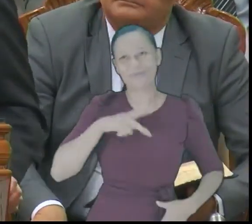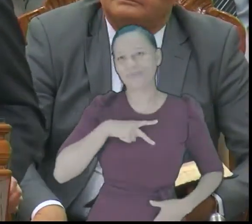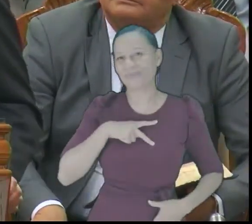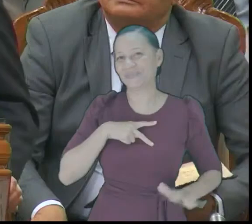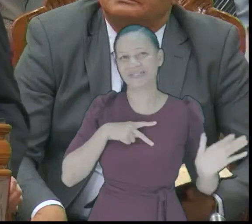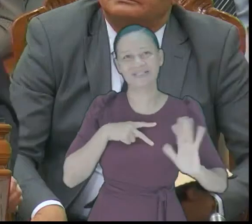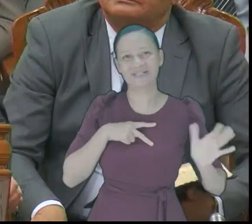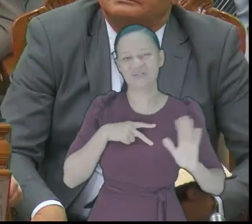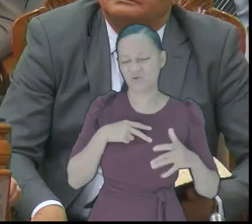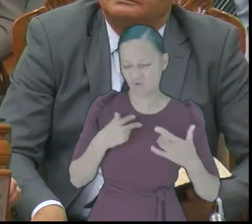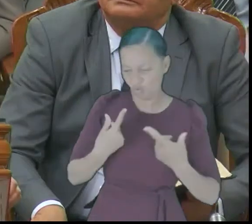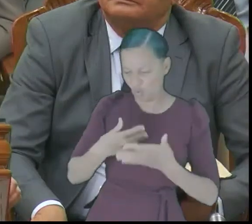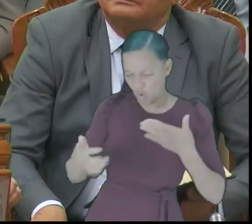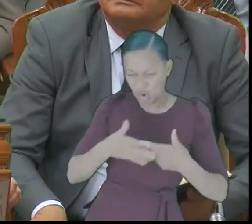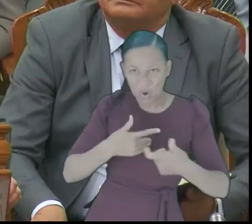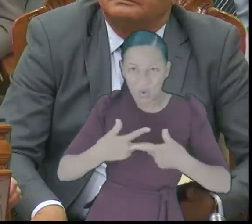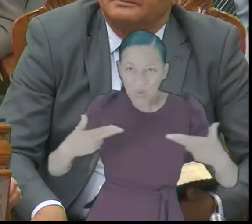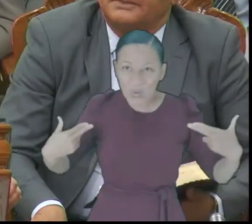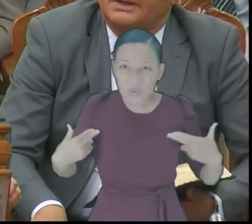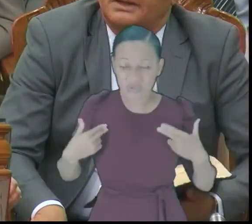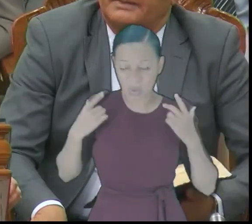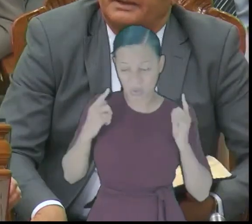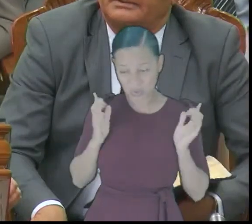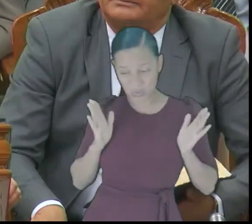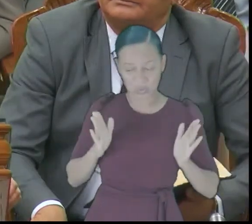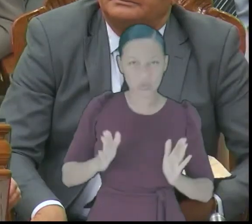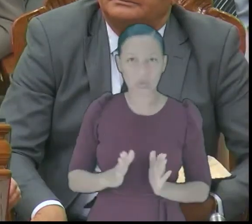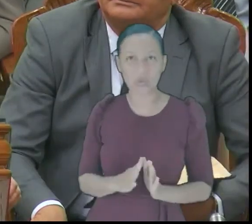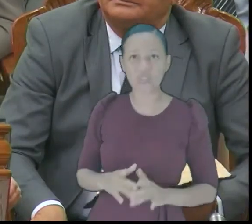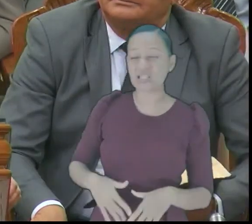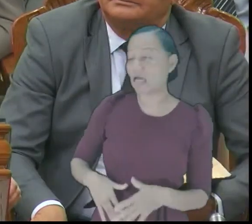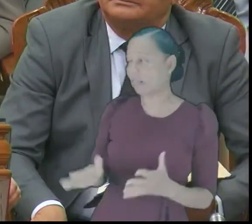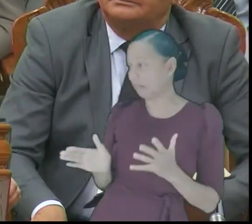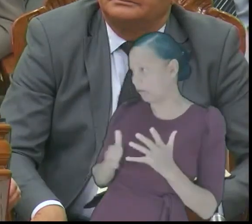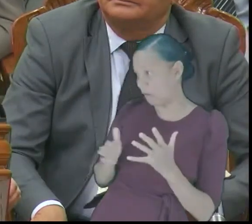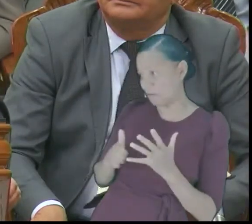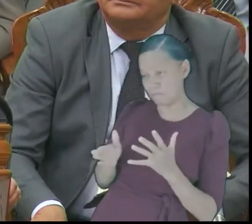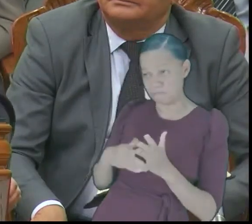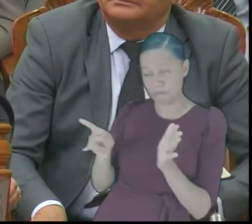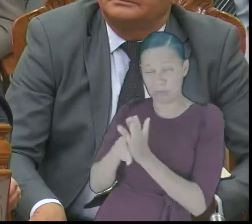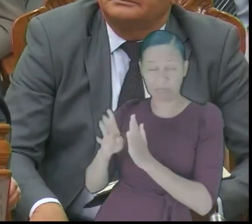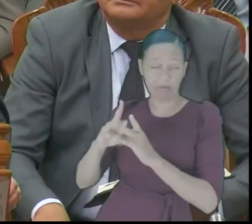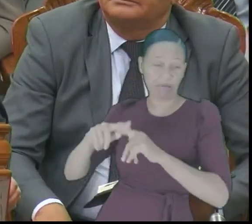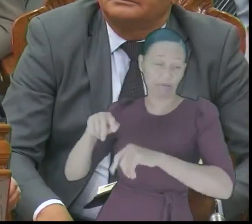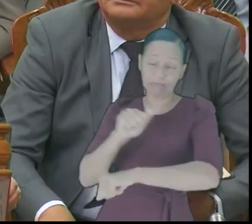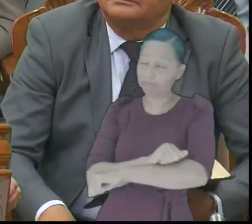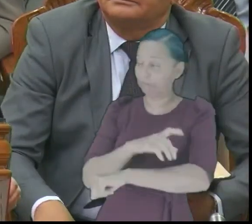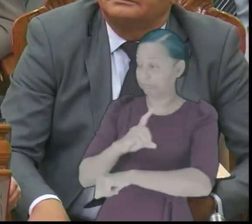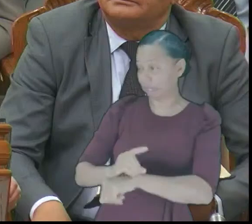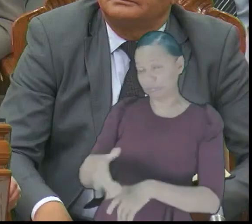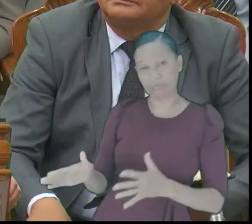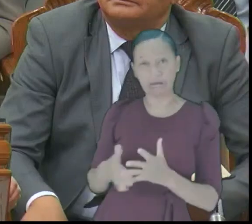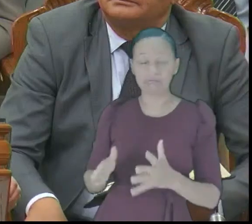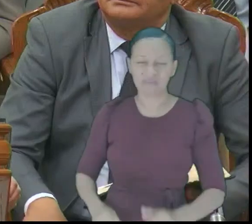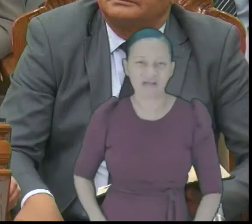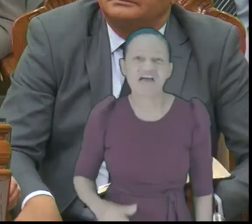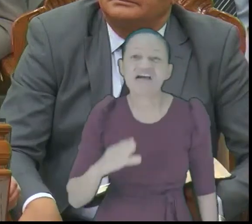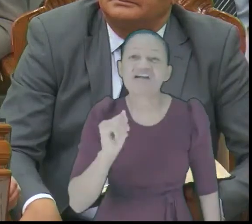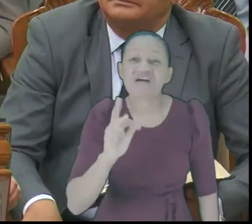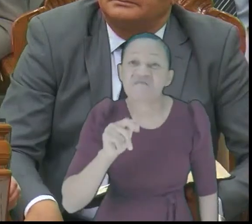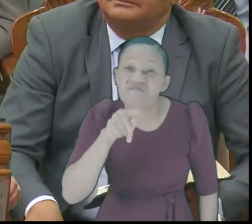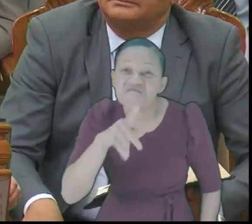Você não pode vestir o que você quer não, irmão. Alguém diz, é cafonice da Assembleia de Deus. Os crentes da Assembleia são cafona. Cafona é